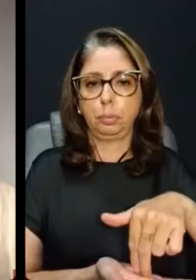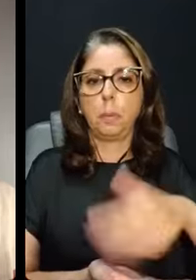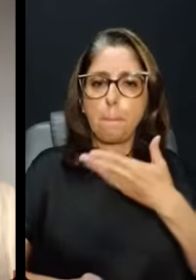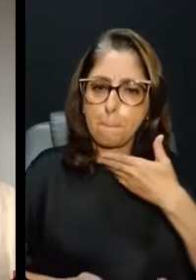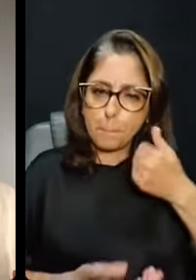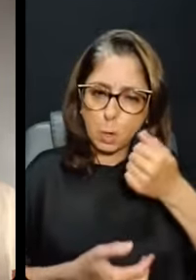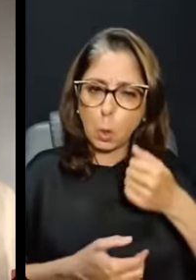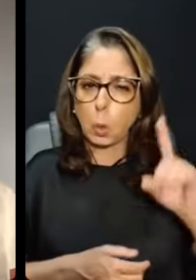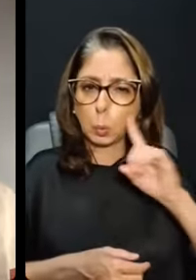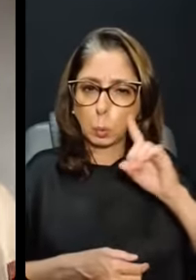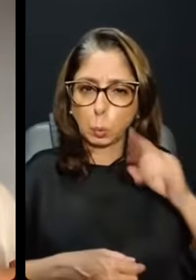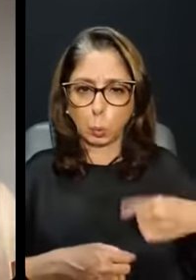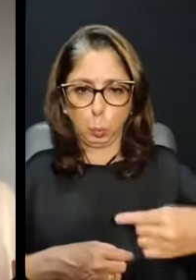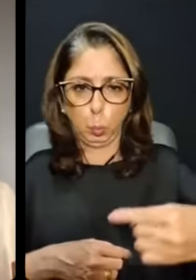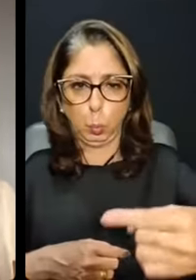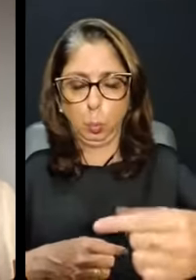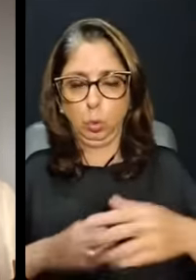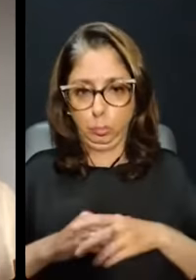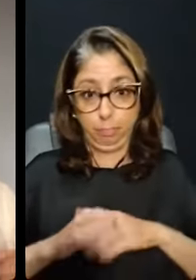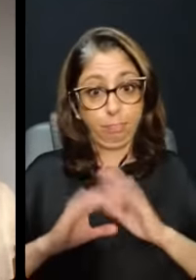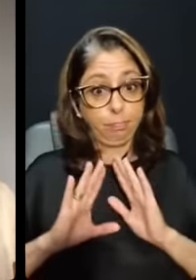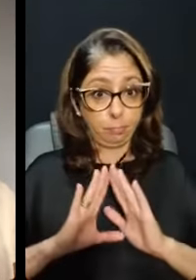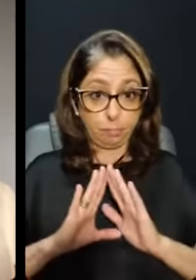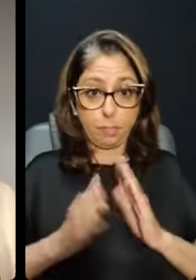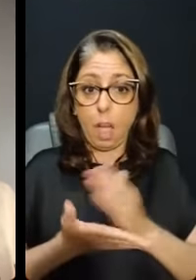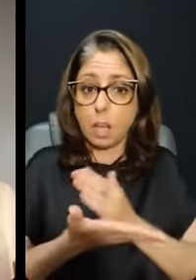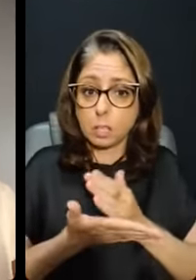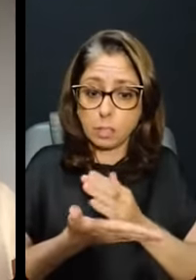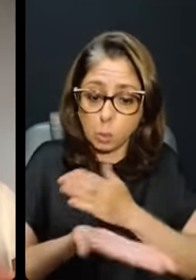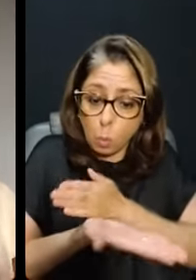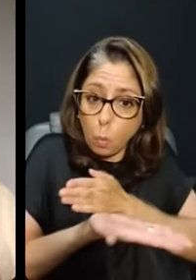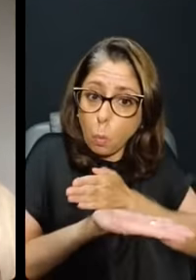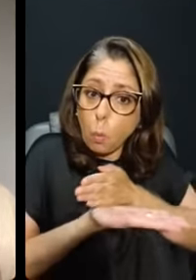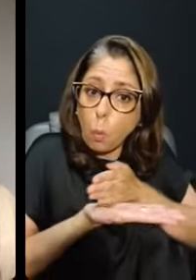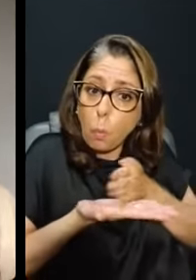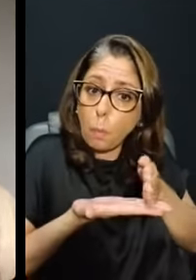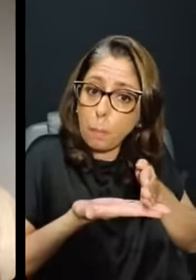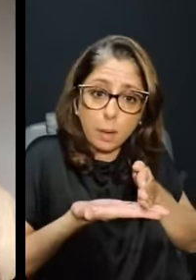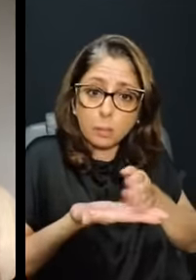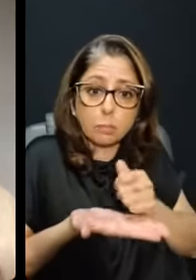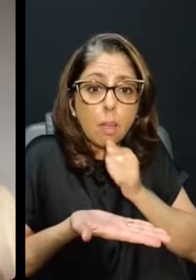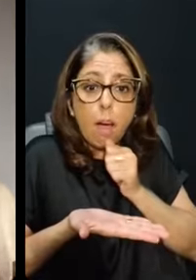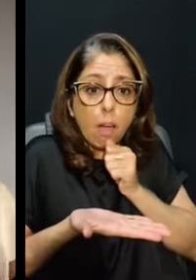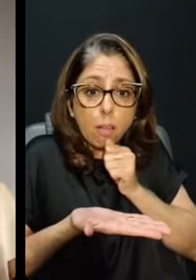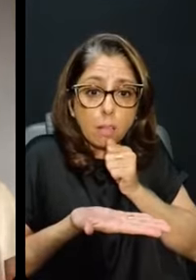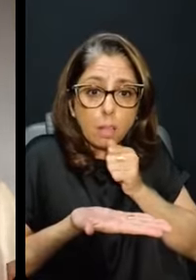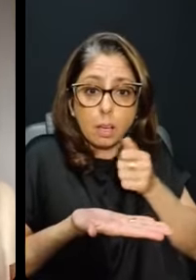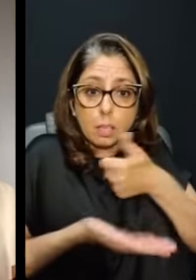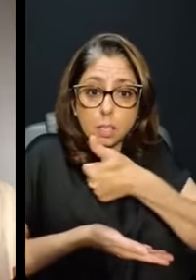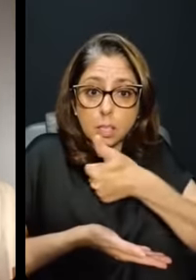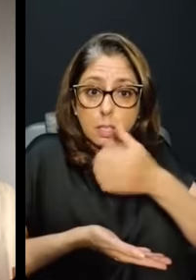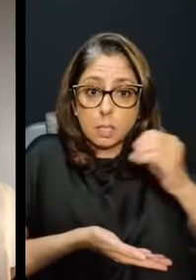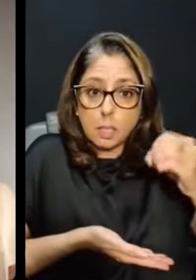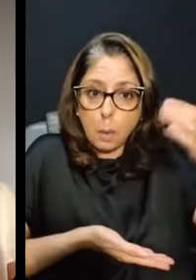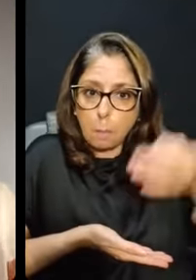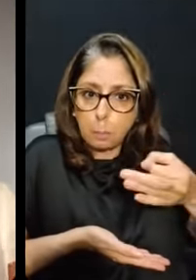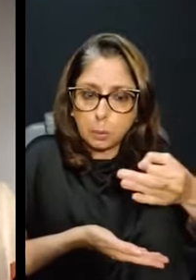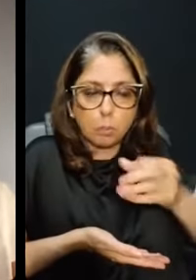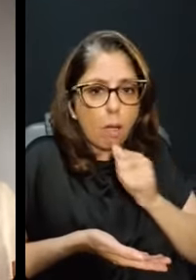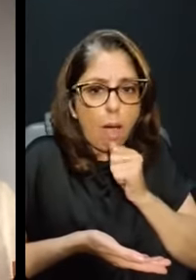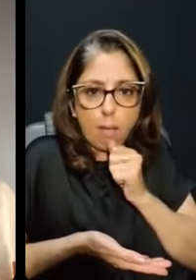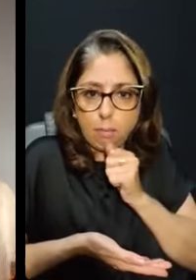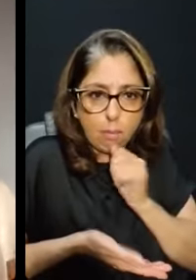prover 20%. Mas daqui a um ano, daqui a uma reforma, uma outra oportunidade você consiga chegar a 40,